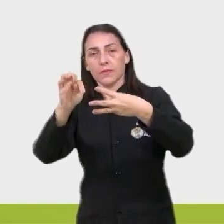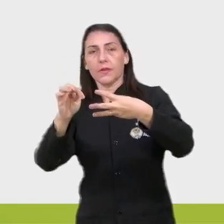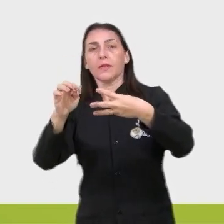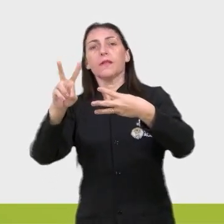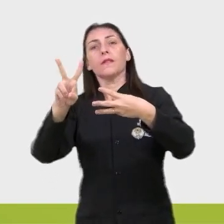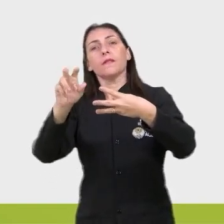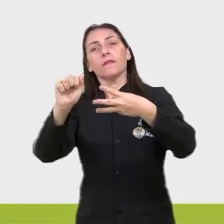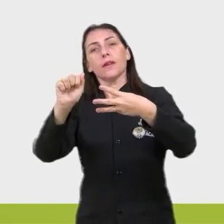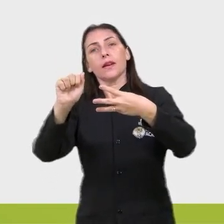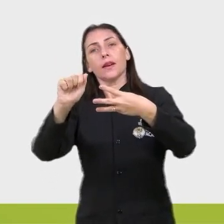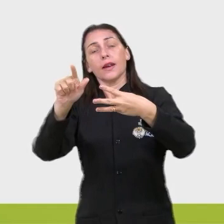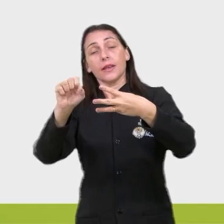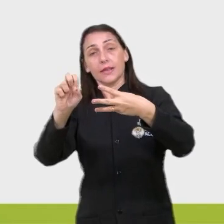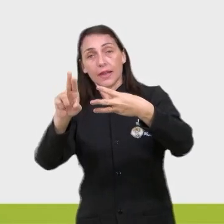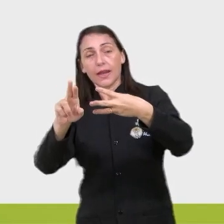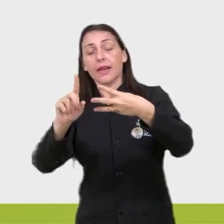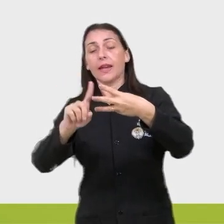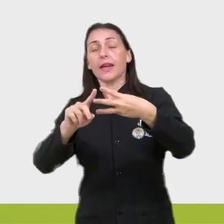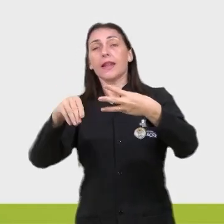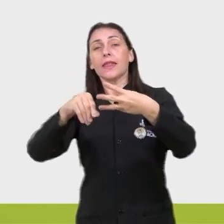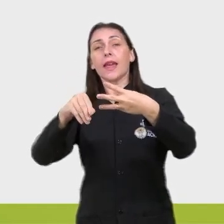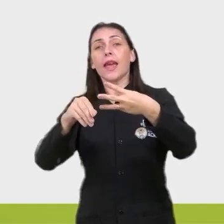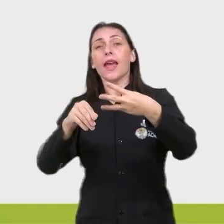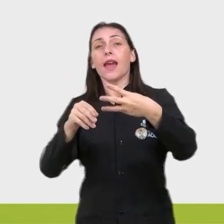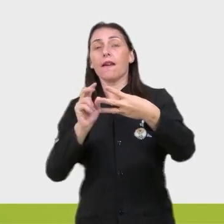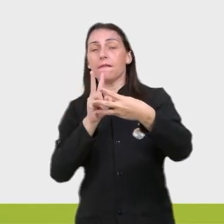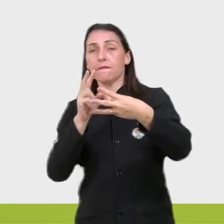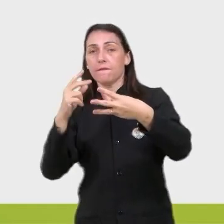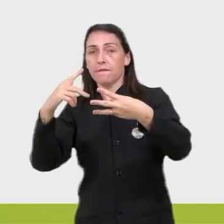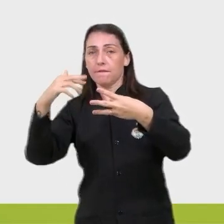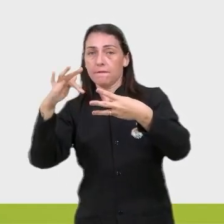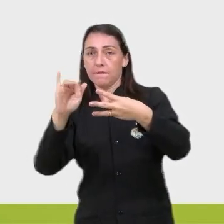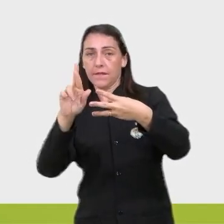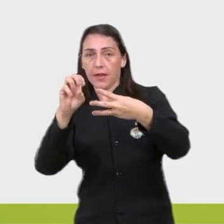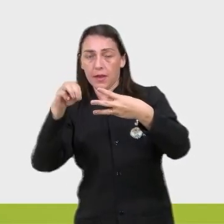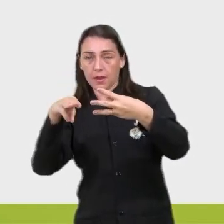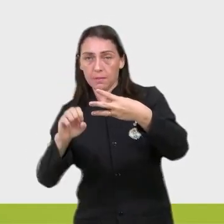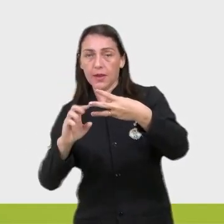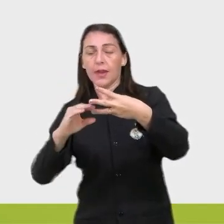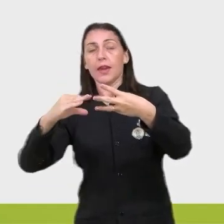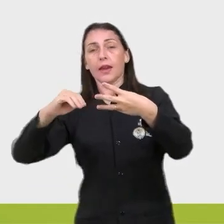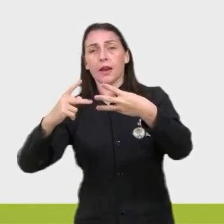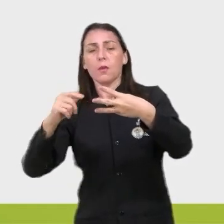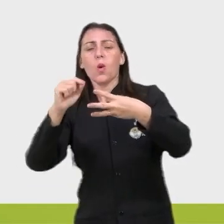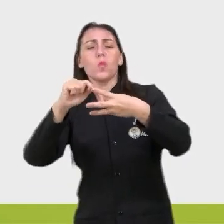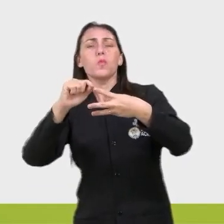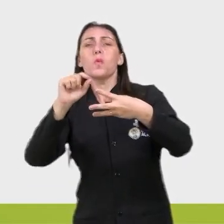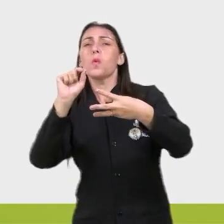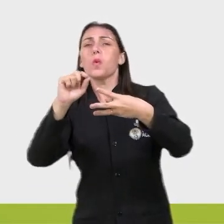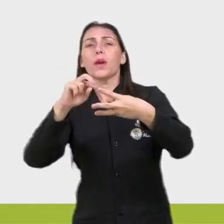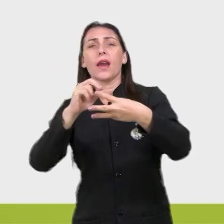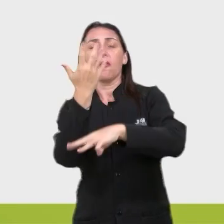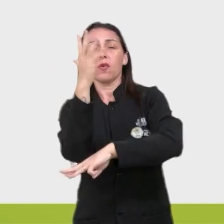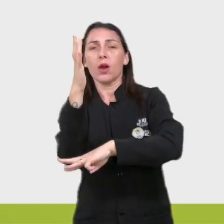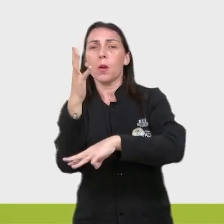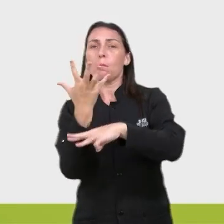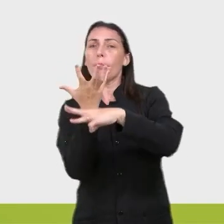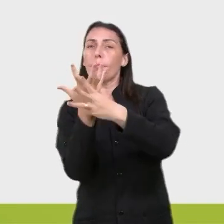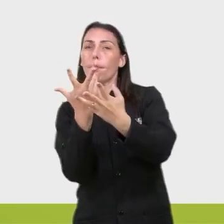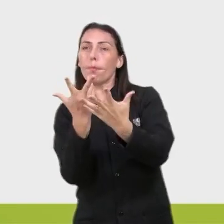terra firme e igapó. O que é a mata de várzea? É aquela floresta que está sempre ali na parte